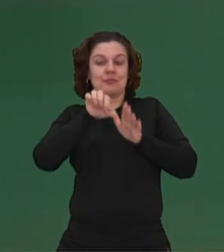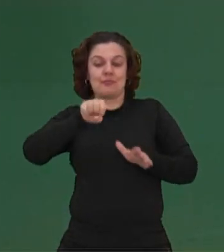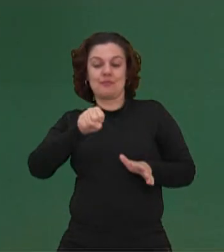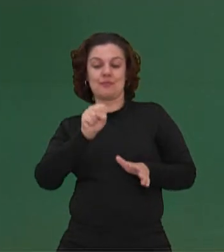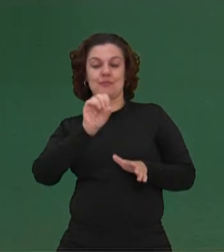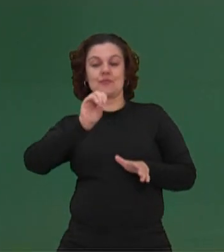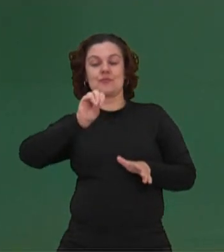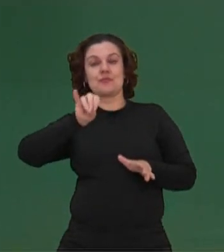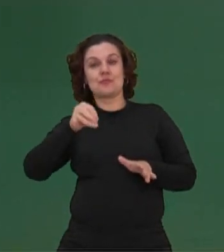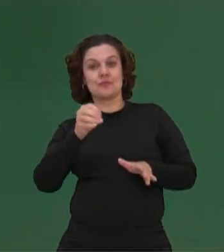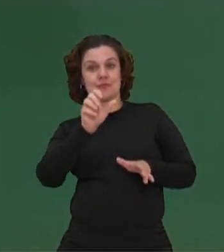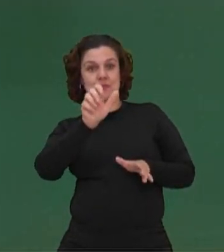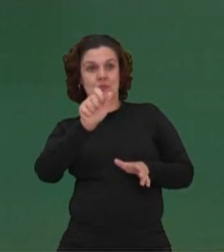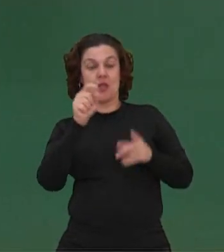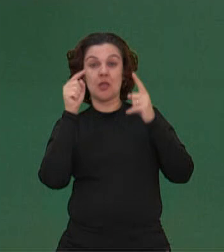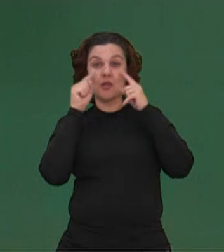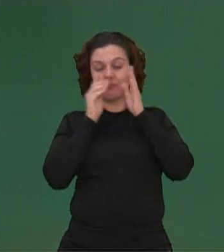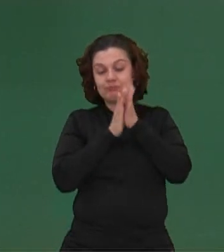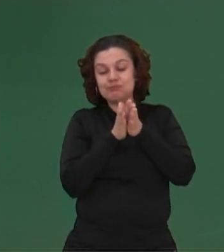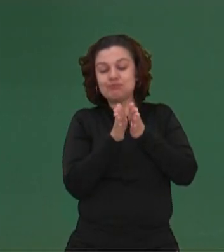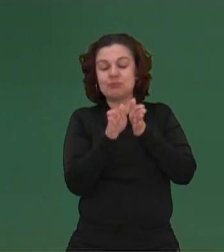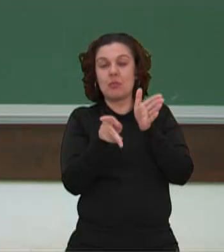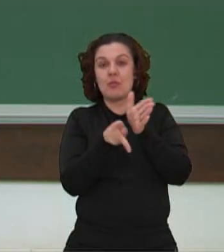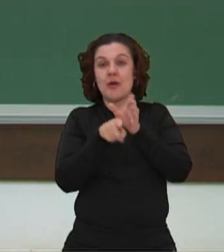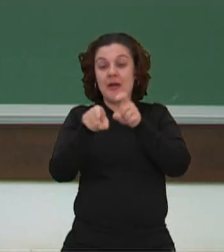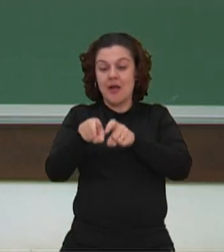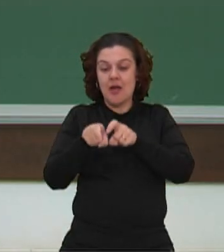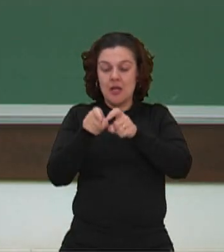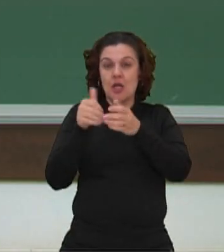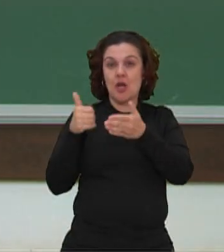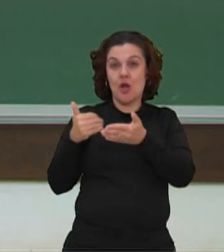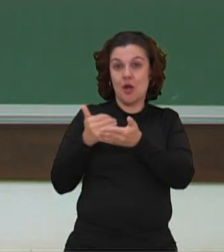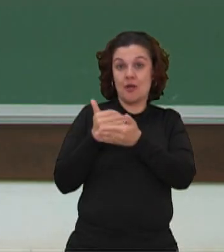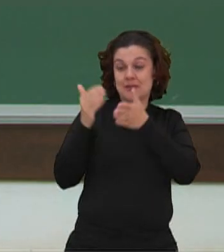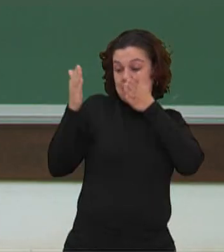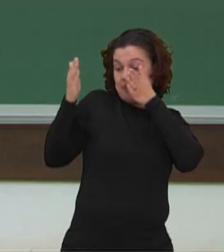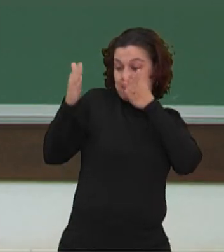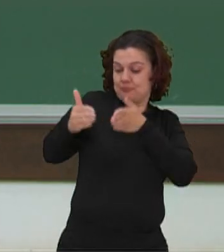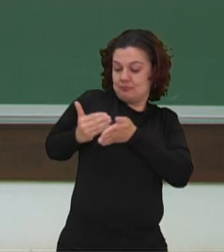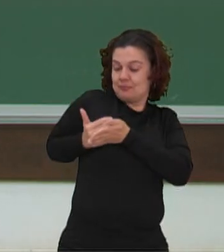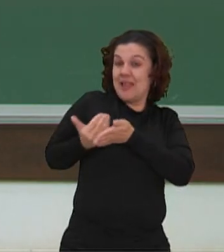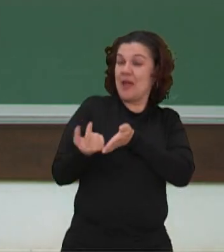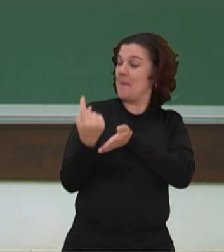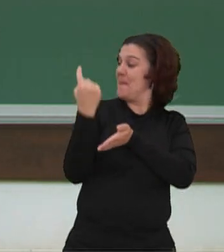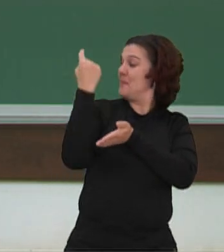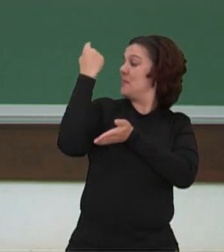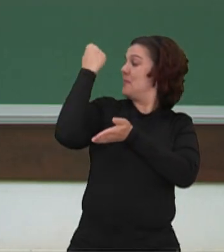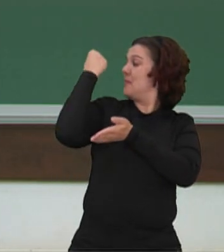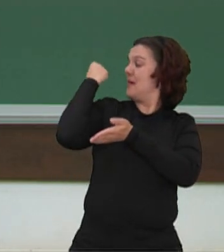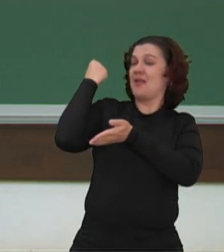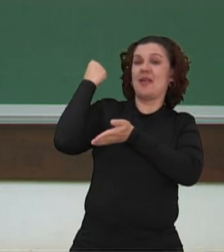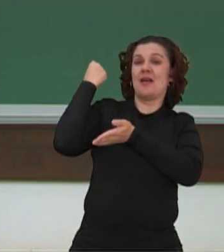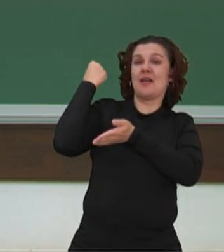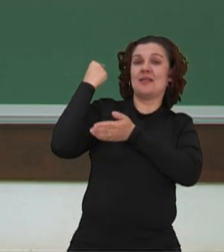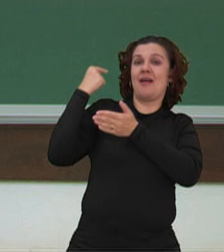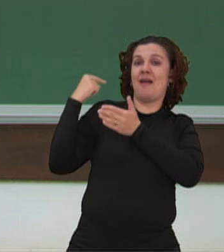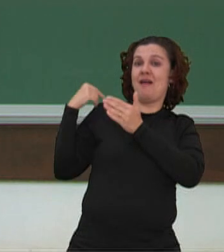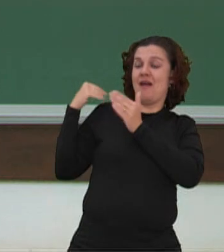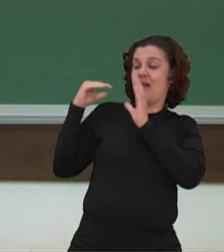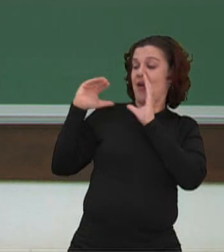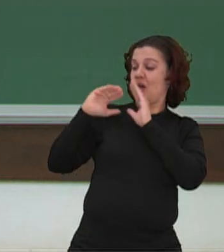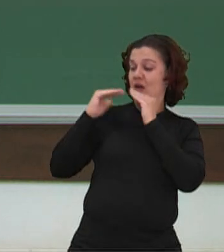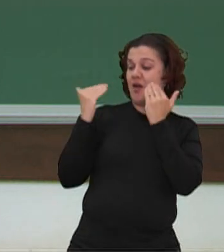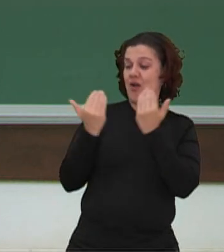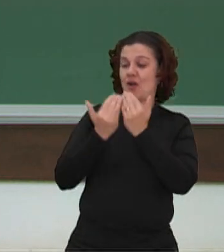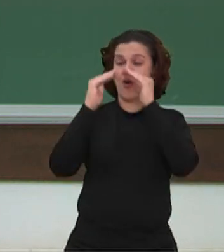Então, esse viés agrícola, ele é presente no Brasil desde o período colonial, ele vem do